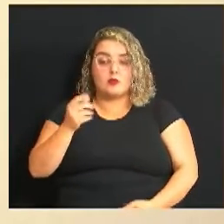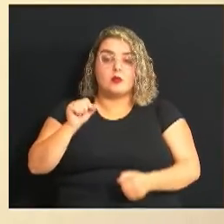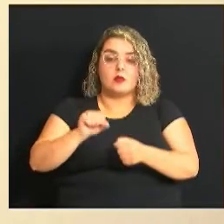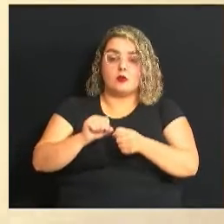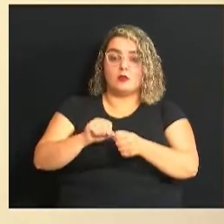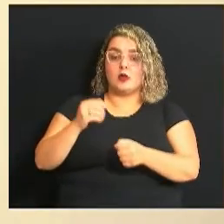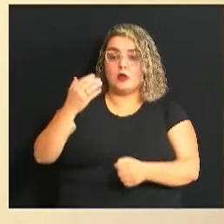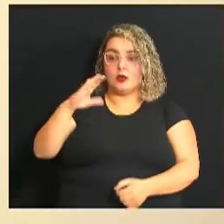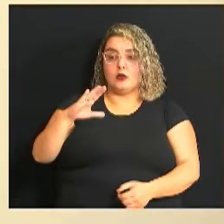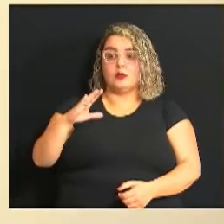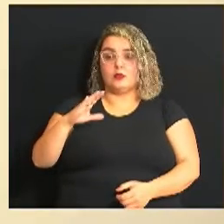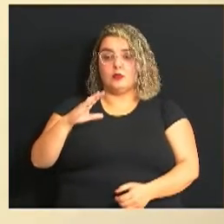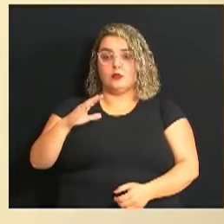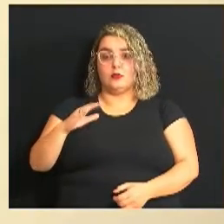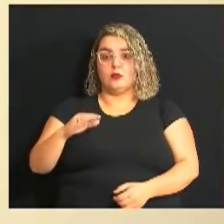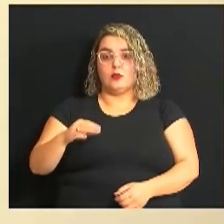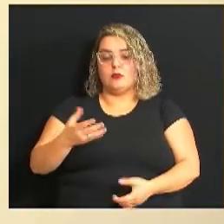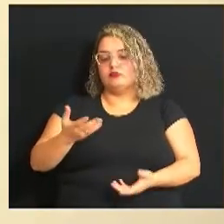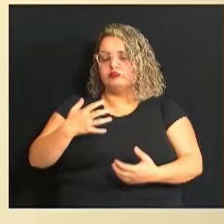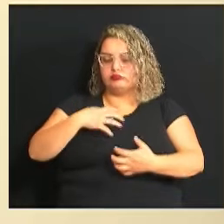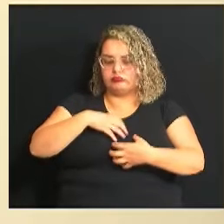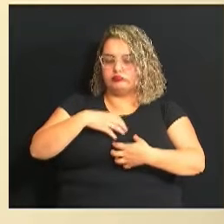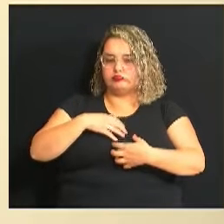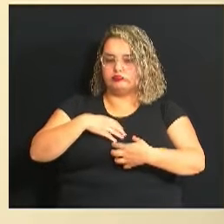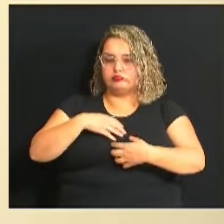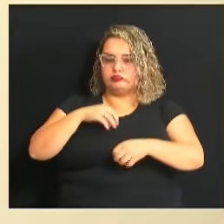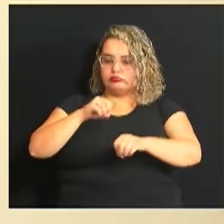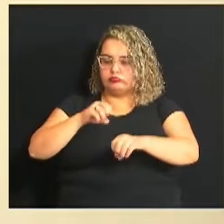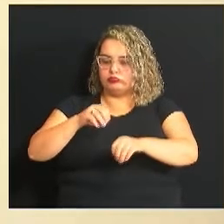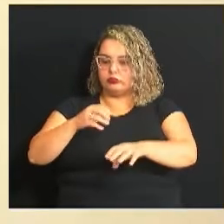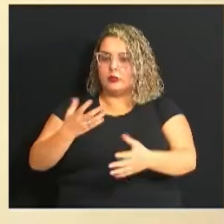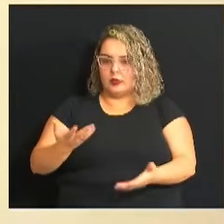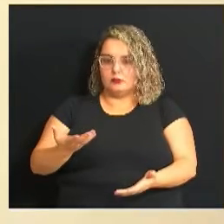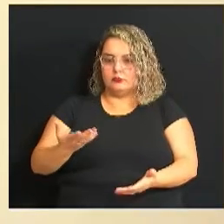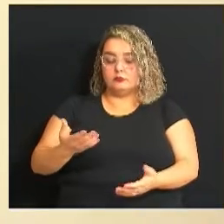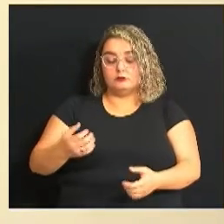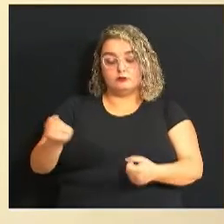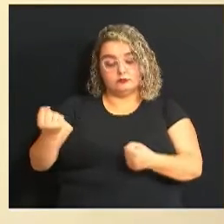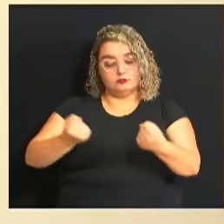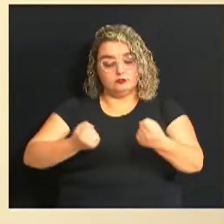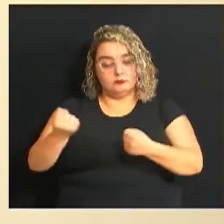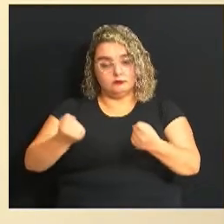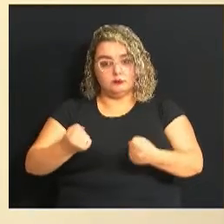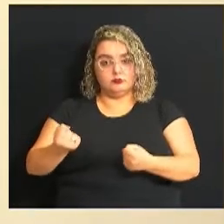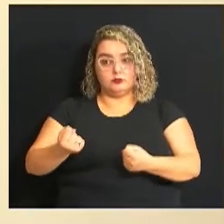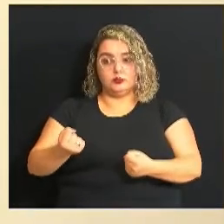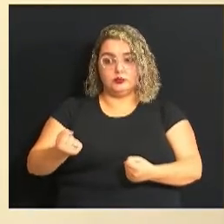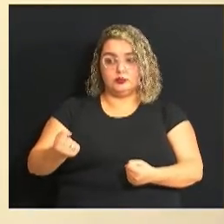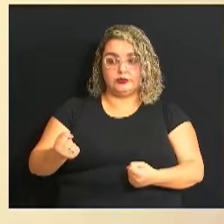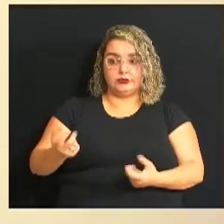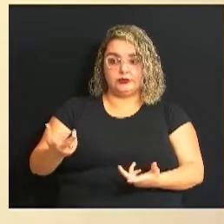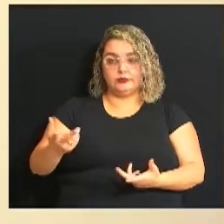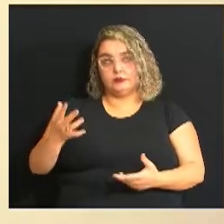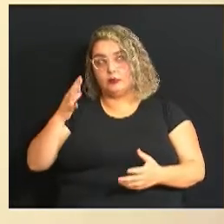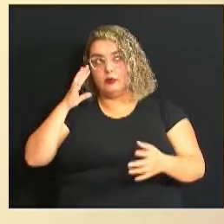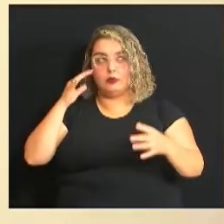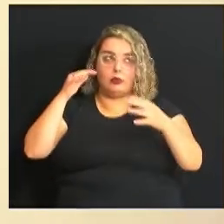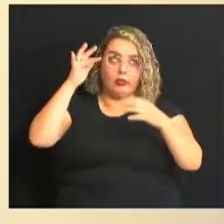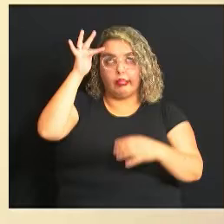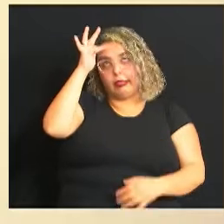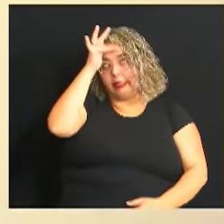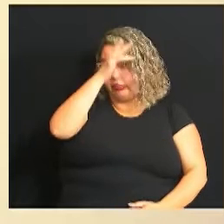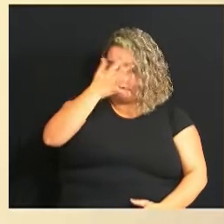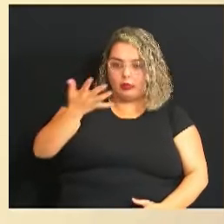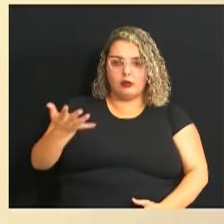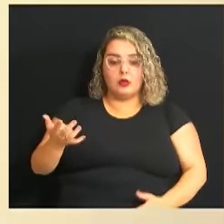lançamento com uma medida educativa para que os motoristas, os desavisados, soubessem aonde é os locais